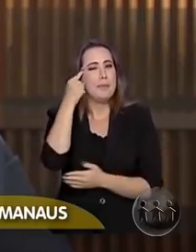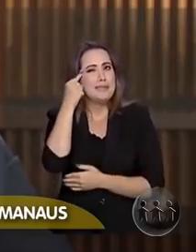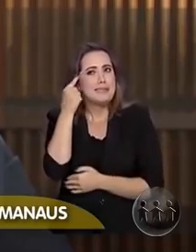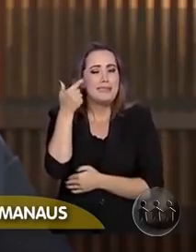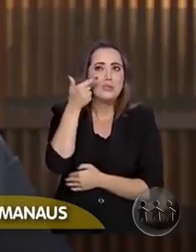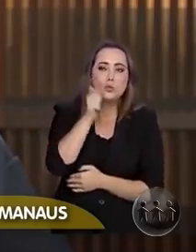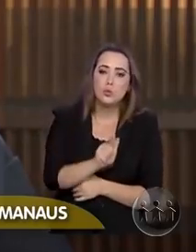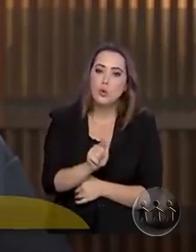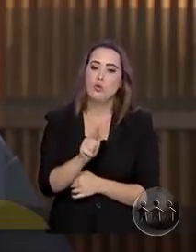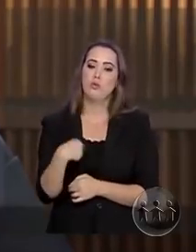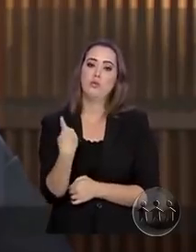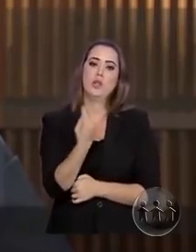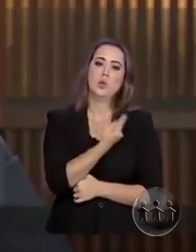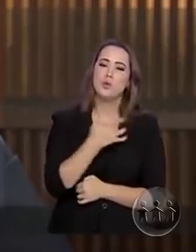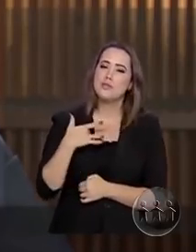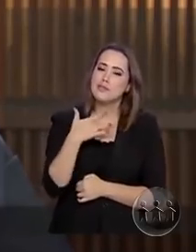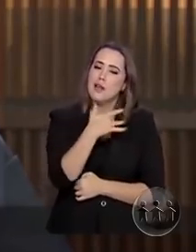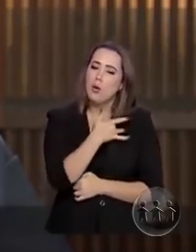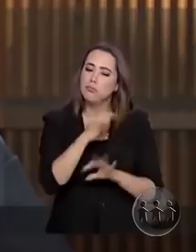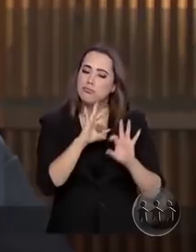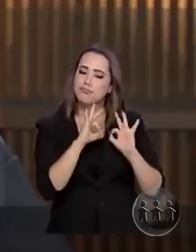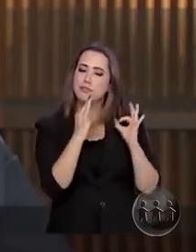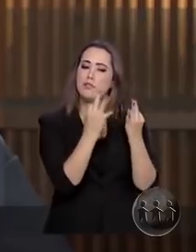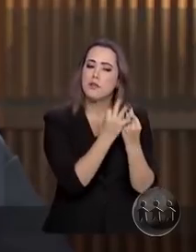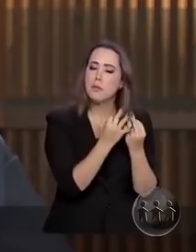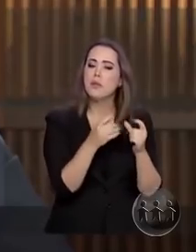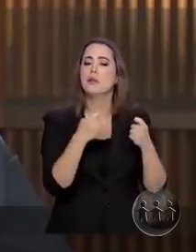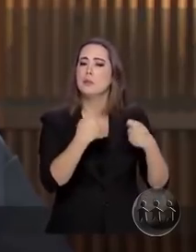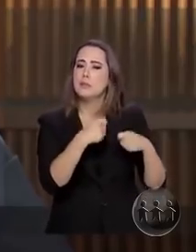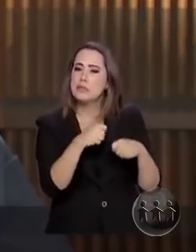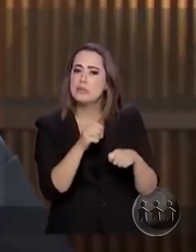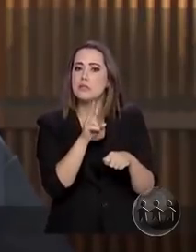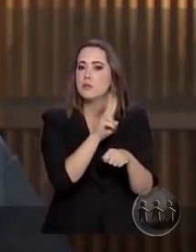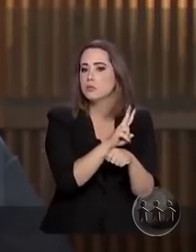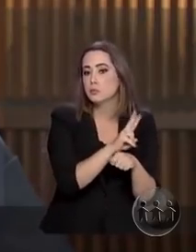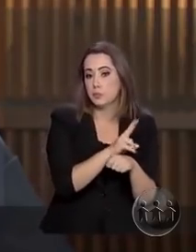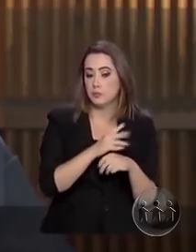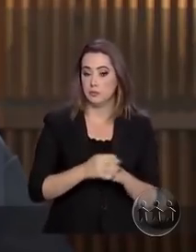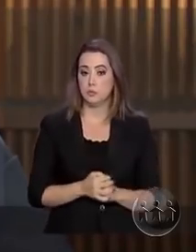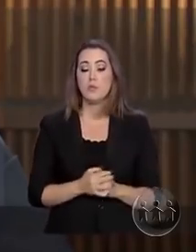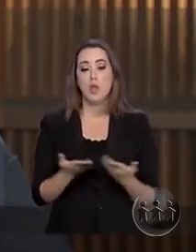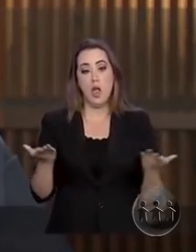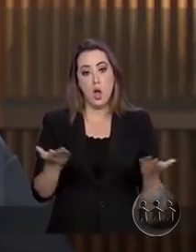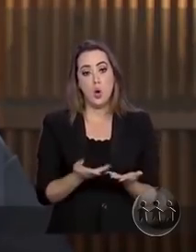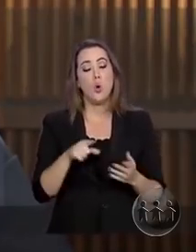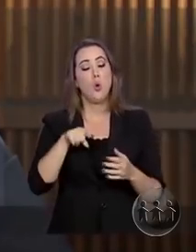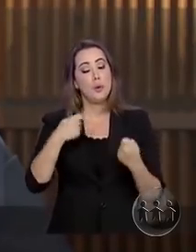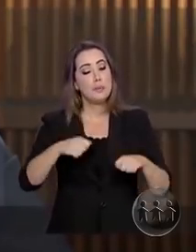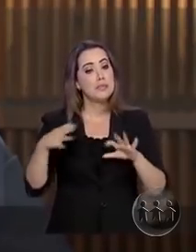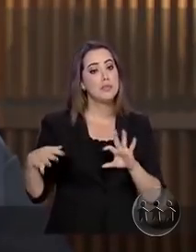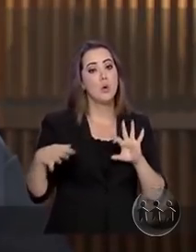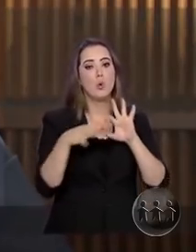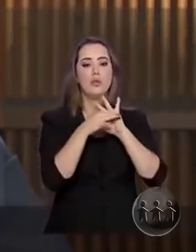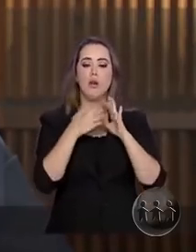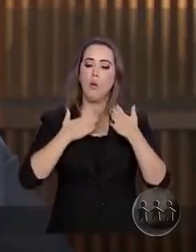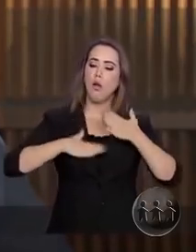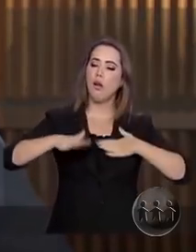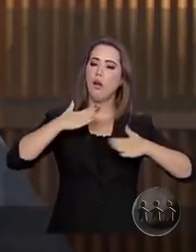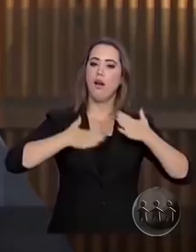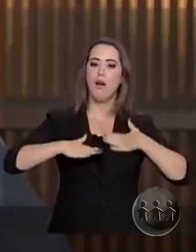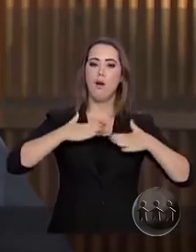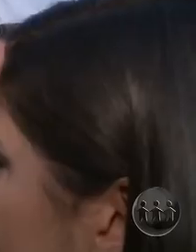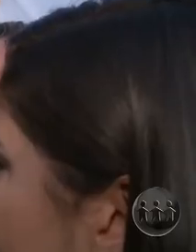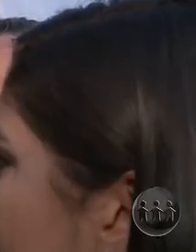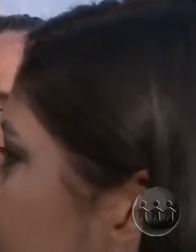repensados. Nossa saúde e de nossos familiares devem ser preservadas. O momento é de união, serenidade e